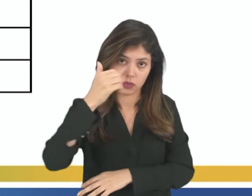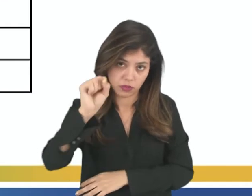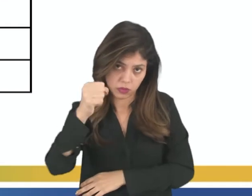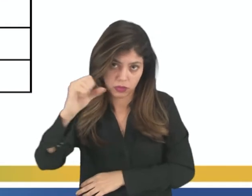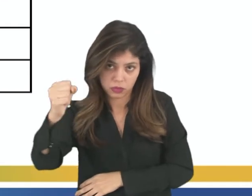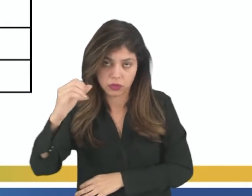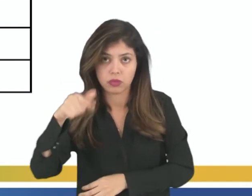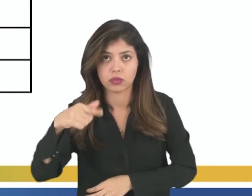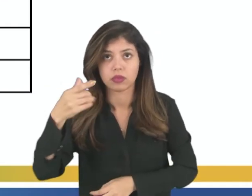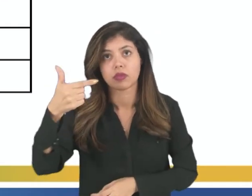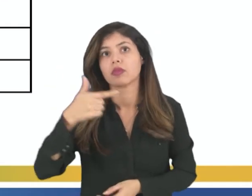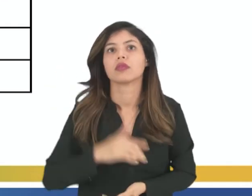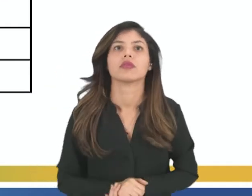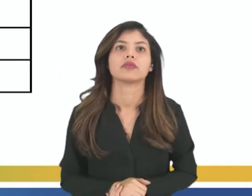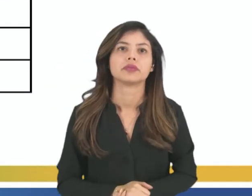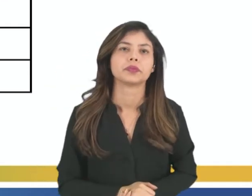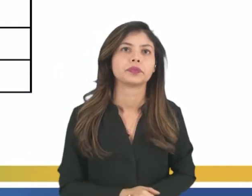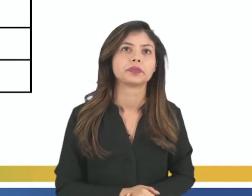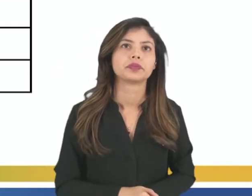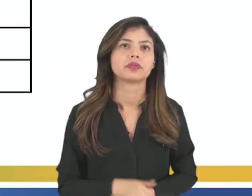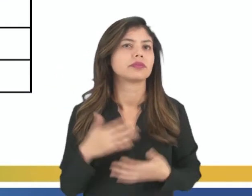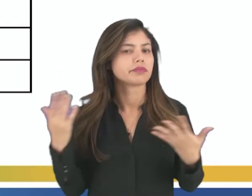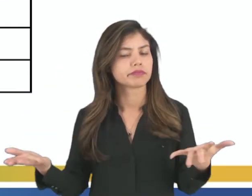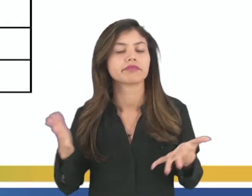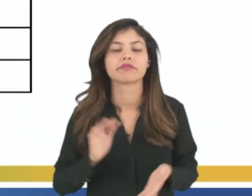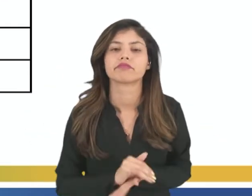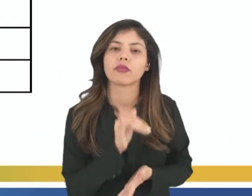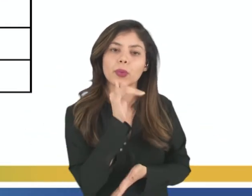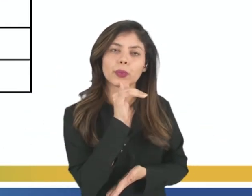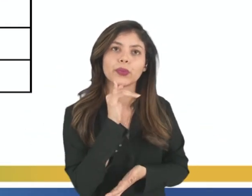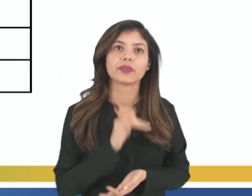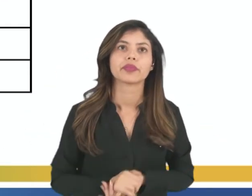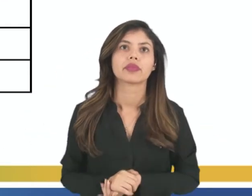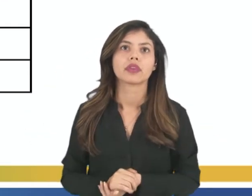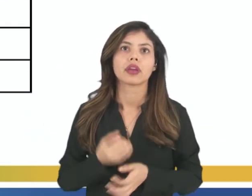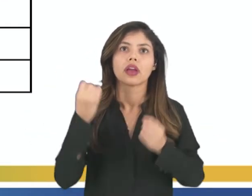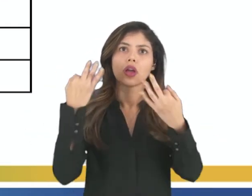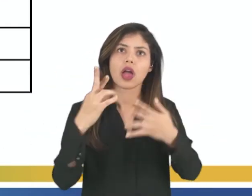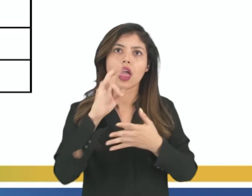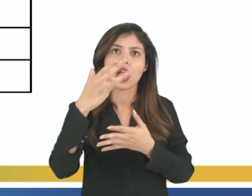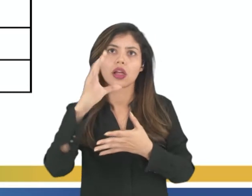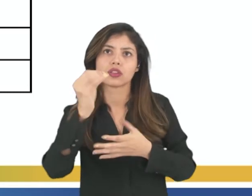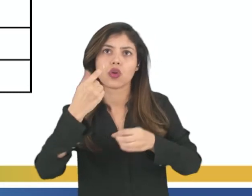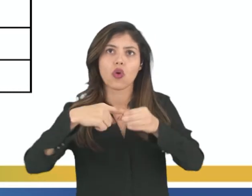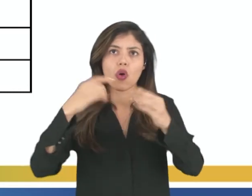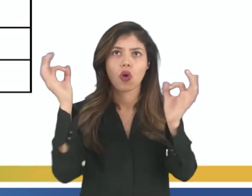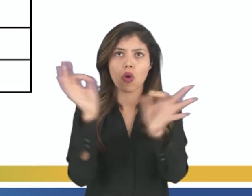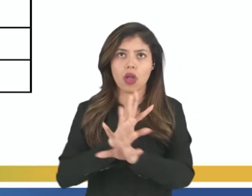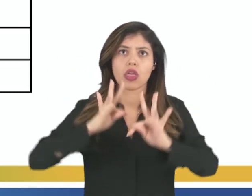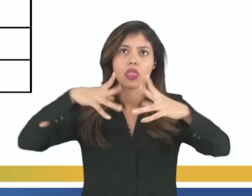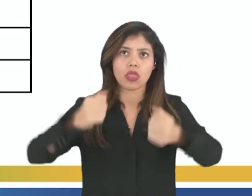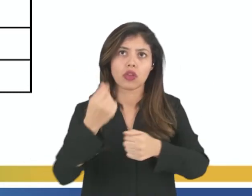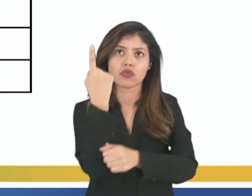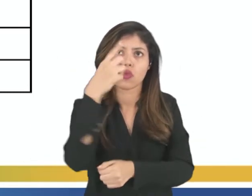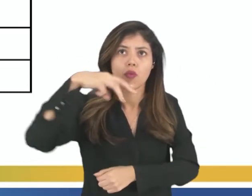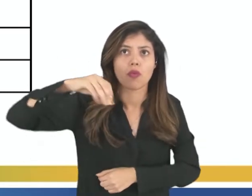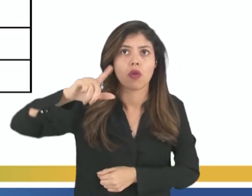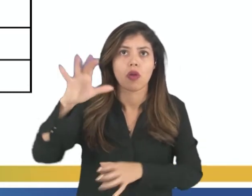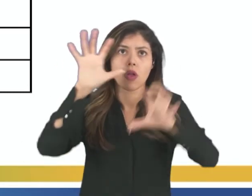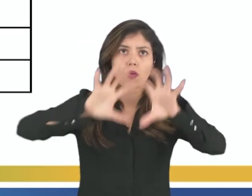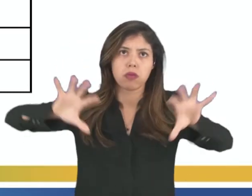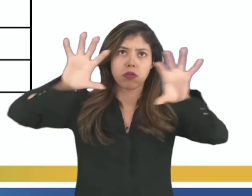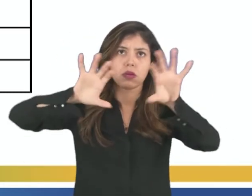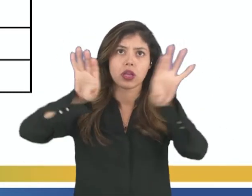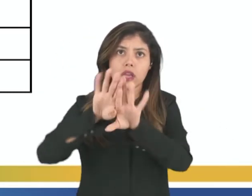a um exemplo tranquilo. Olha só. Considerando a reação de combustão completa de 1 mol de gás butano no estado padrão e